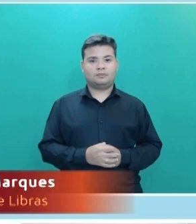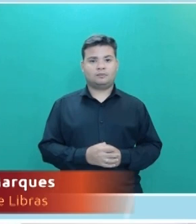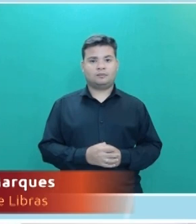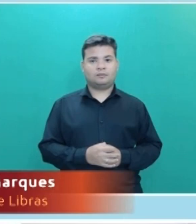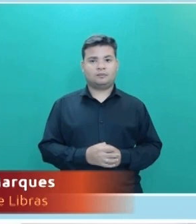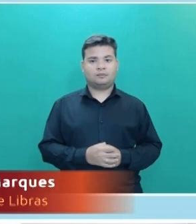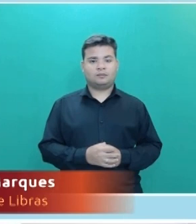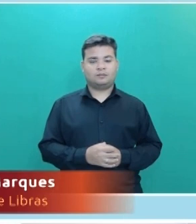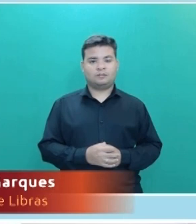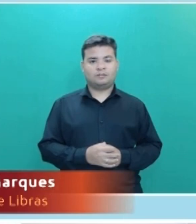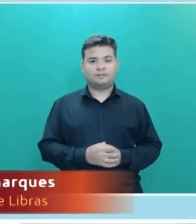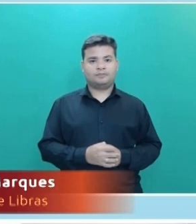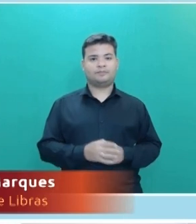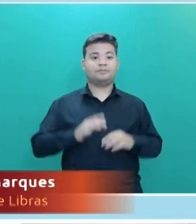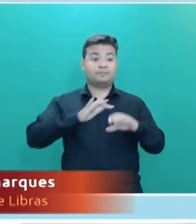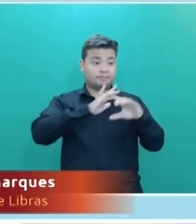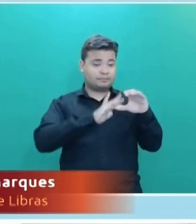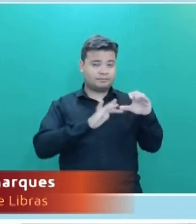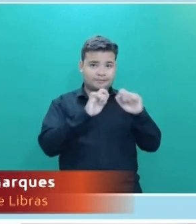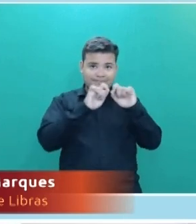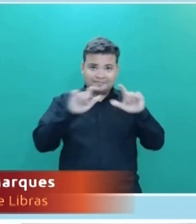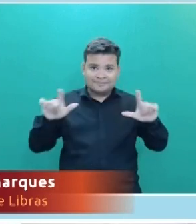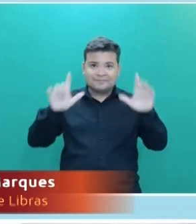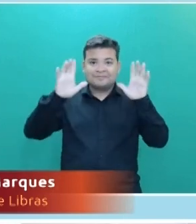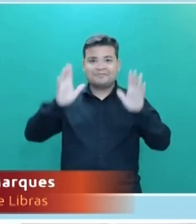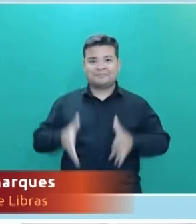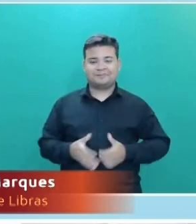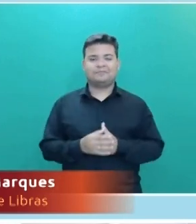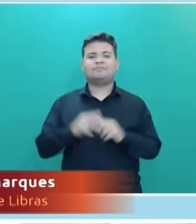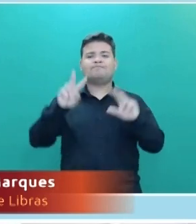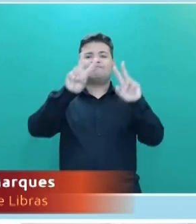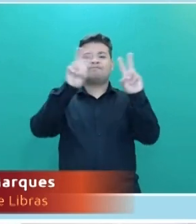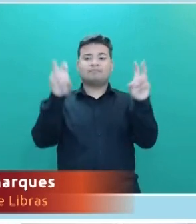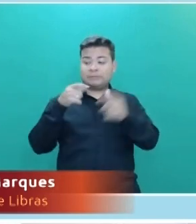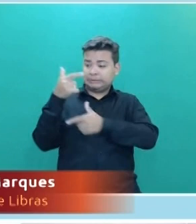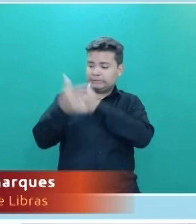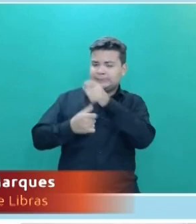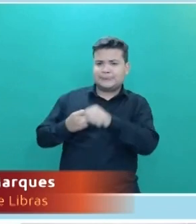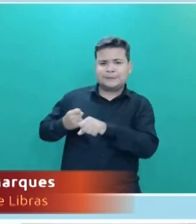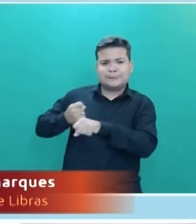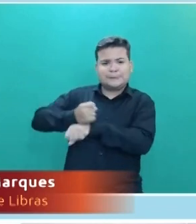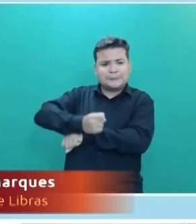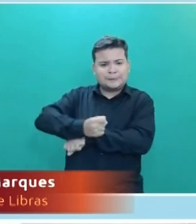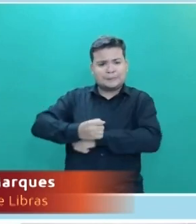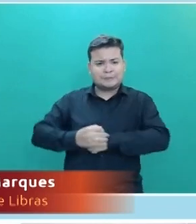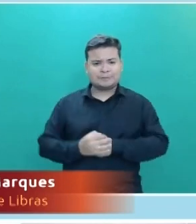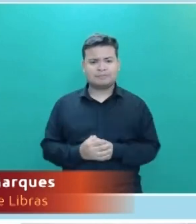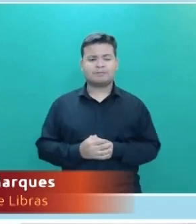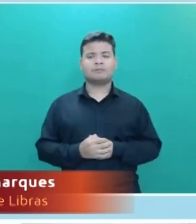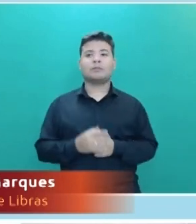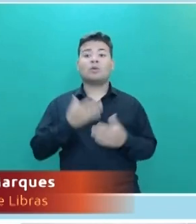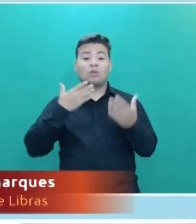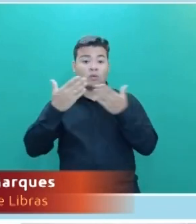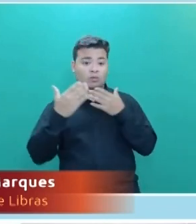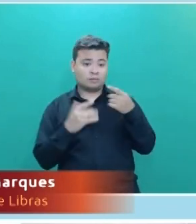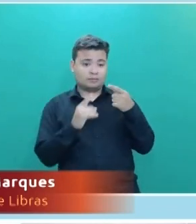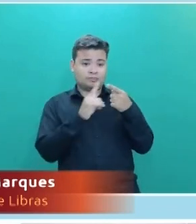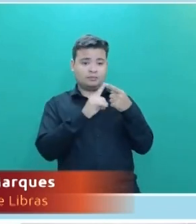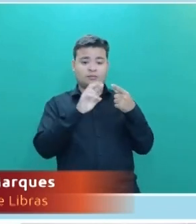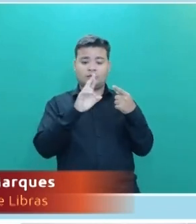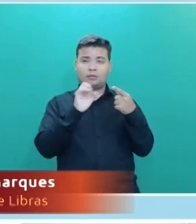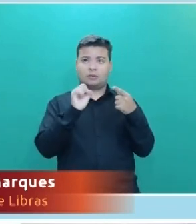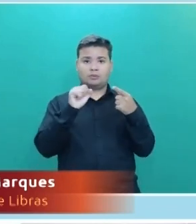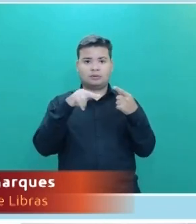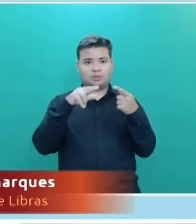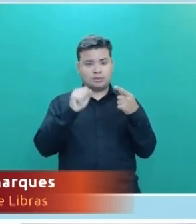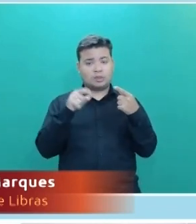Estamos de volta com Conexões de hoje, que fala sobre trabalho escravo. Nós estamos conversando com a Rosana Padovani, juíza do